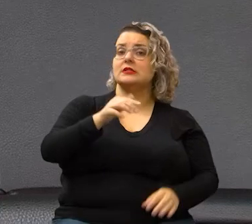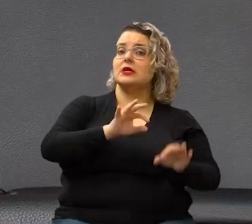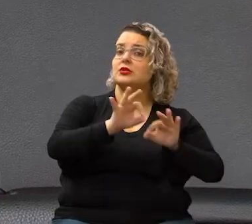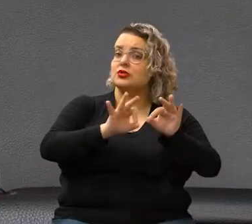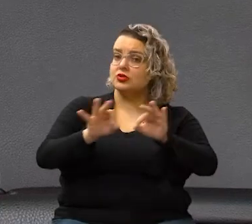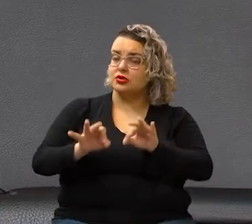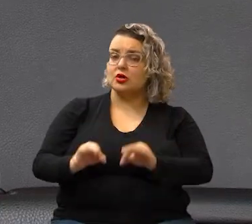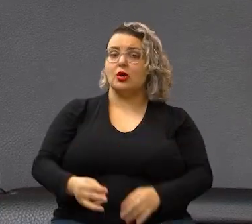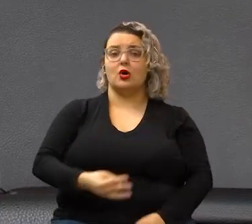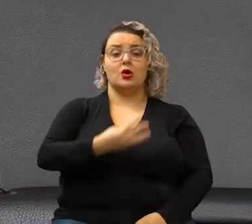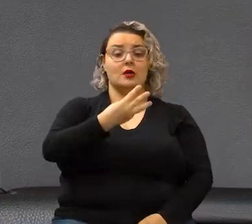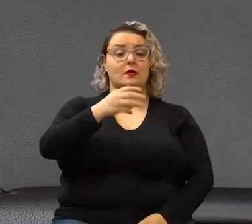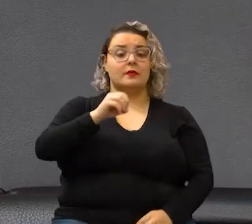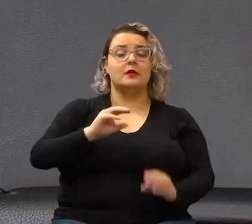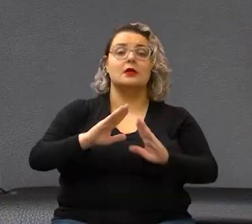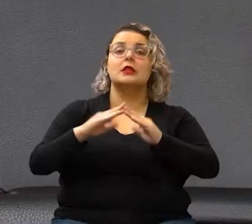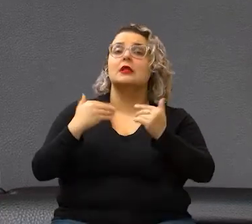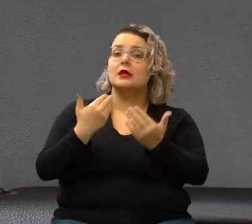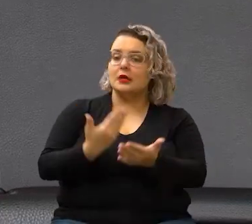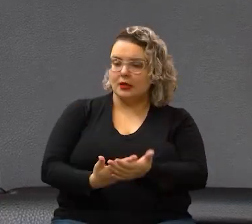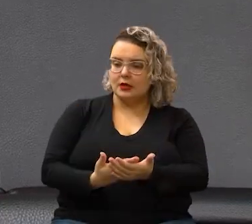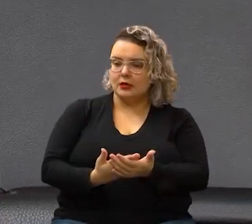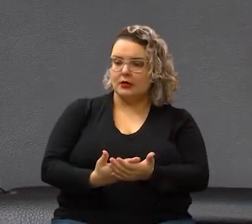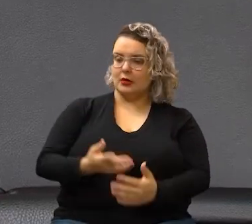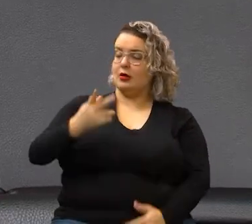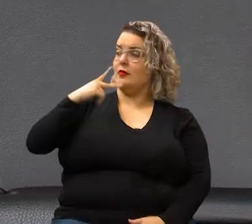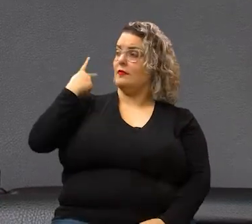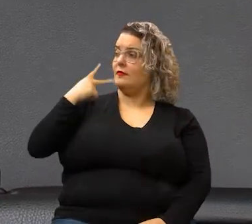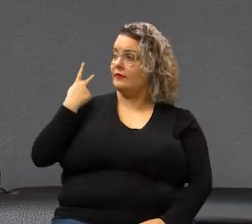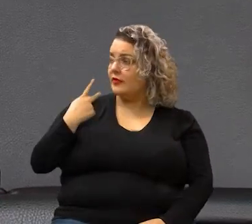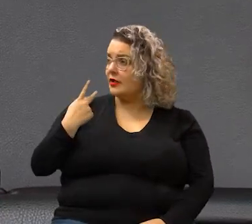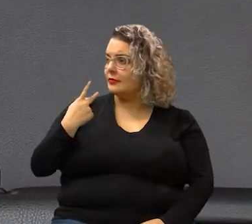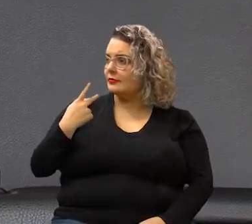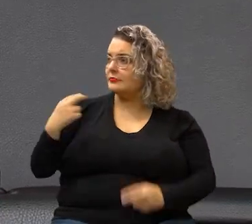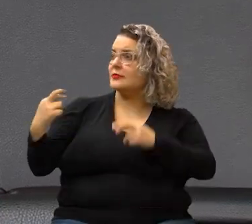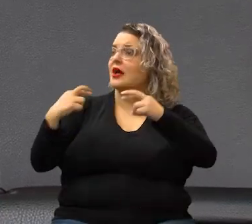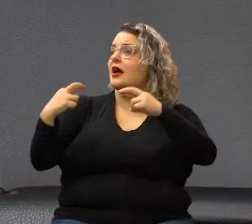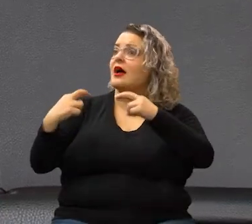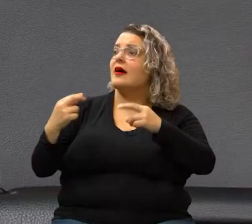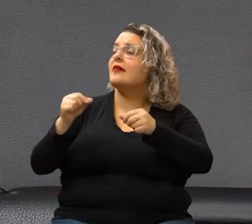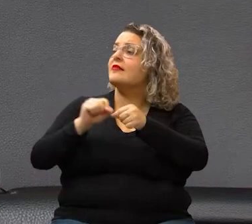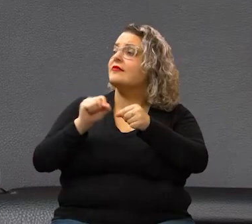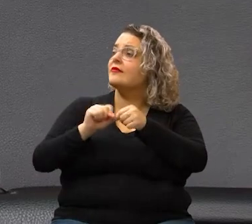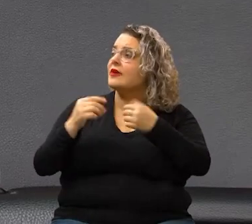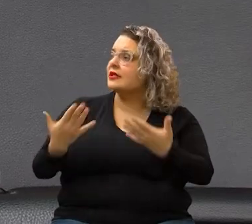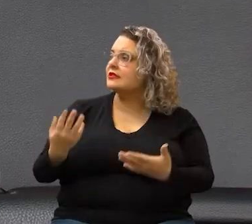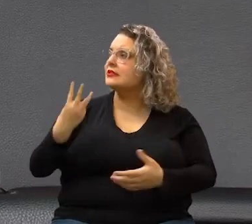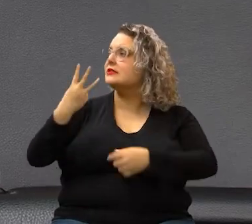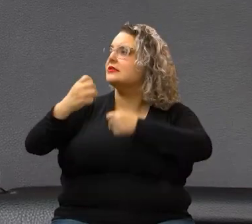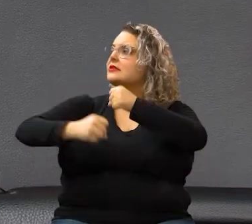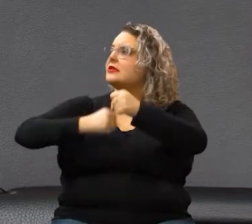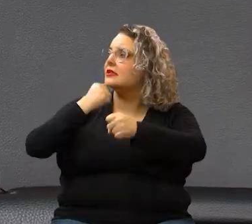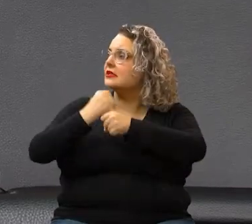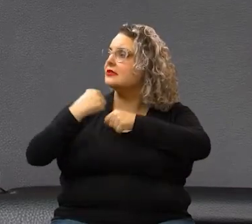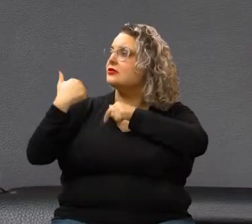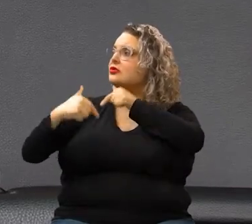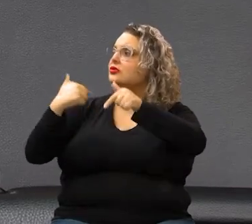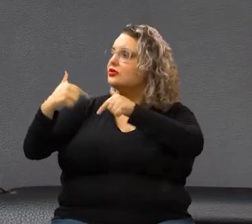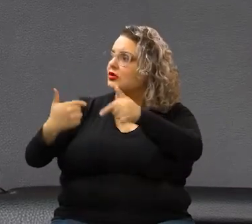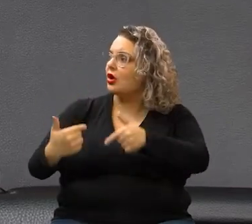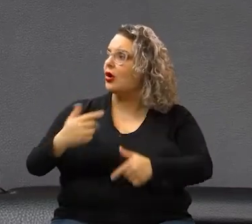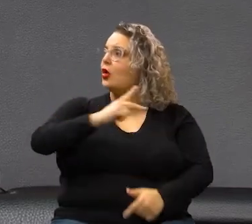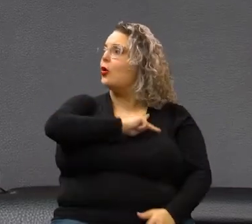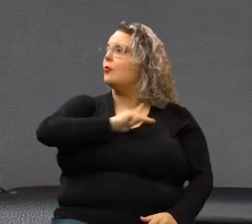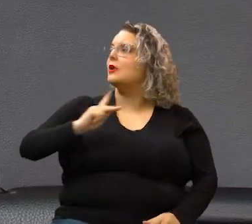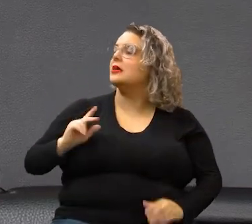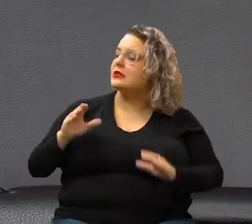7 projetos, 30 requerimentos. Vereador Jair da Farmácia, que análise que você faz desses 3 anos de trabalho